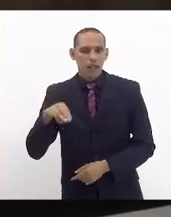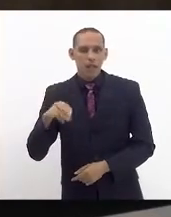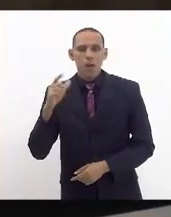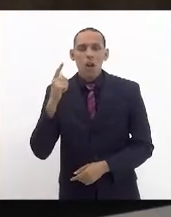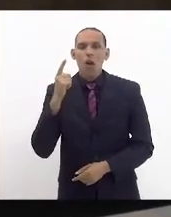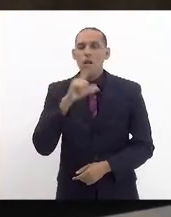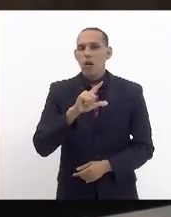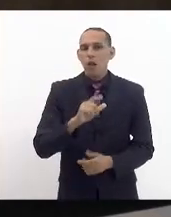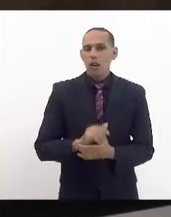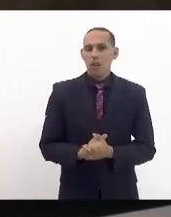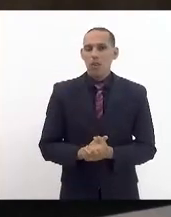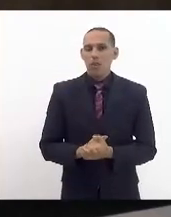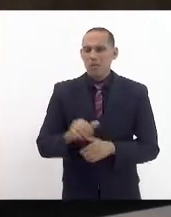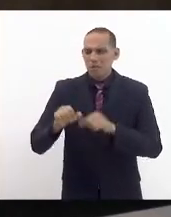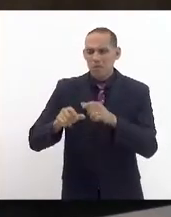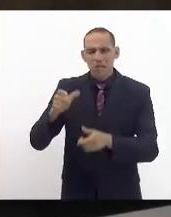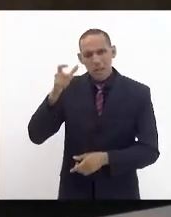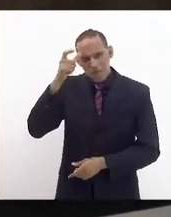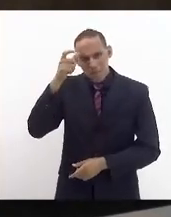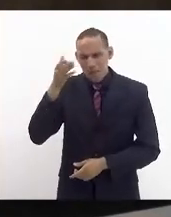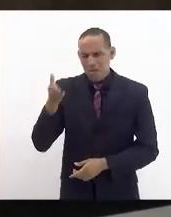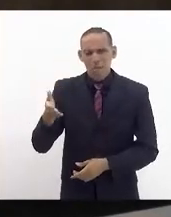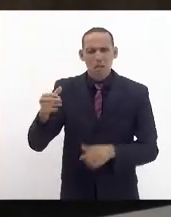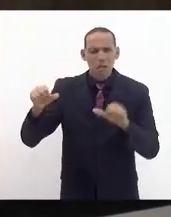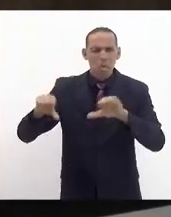dos responsáveis por